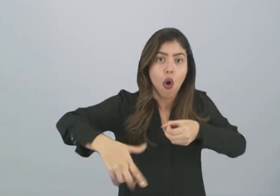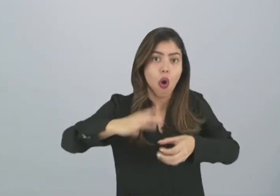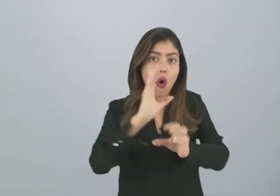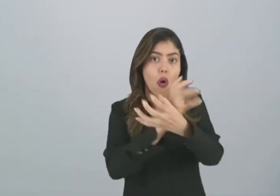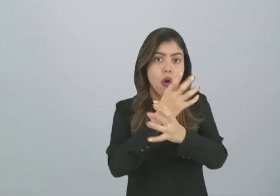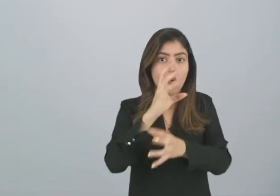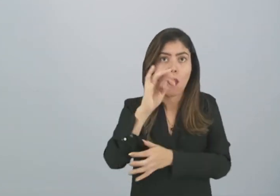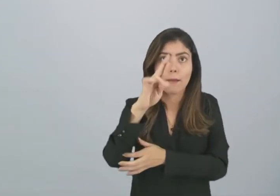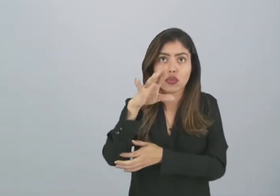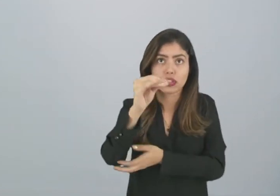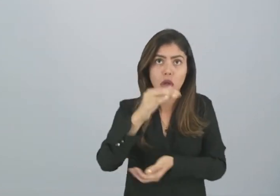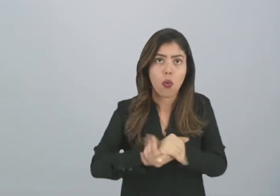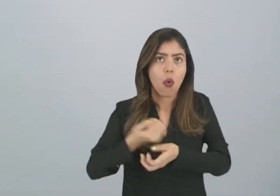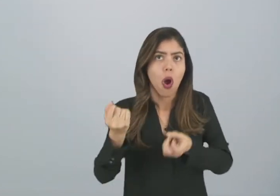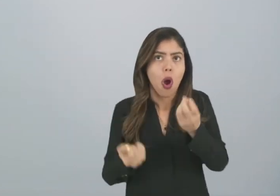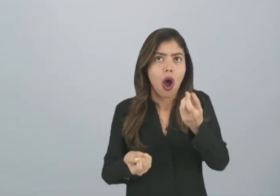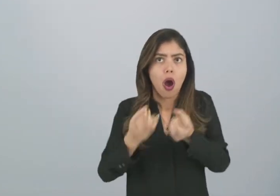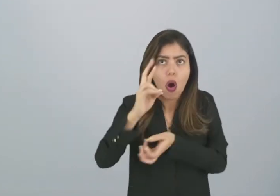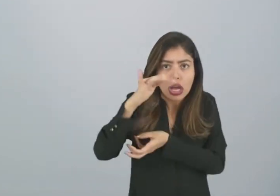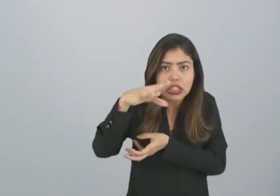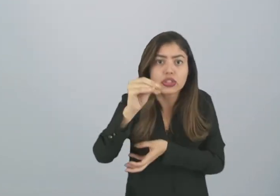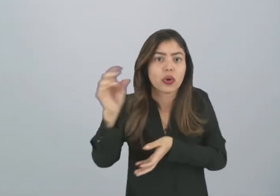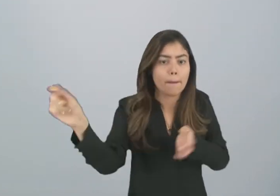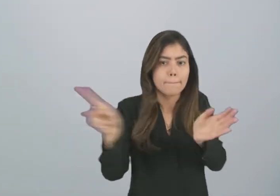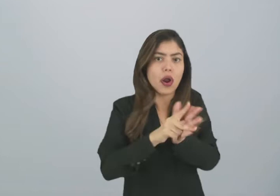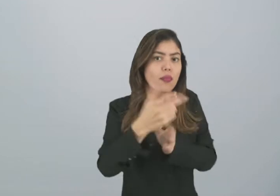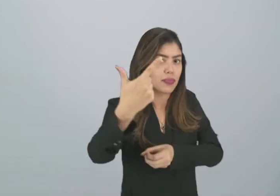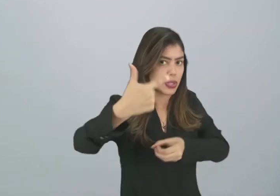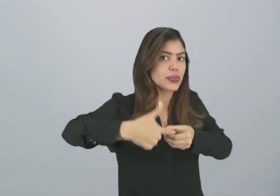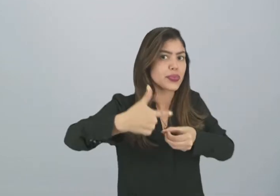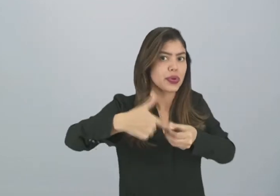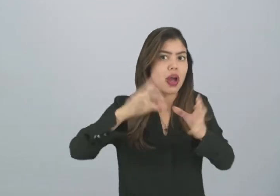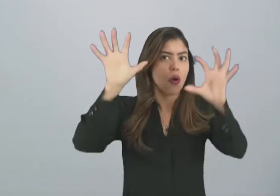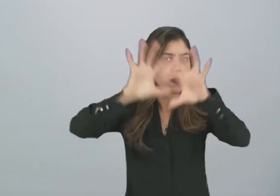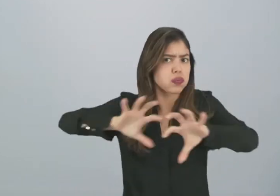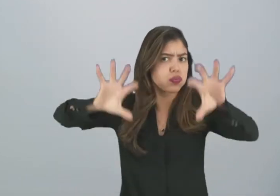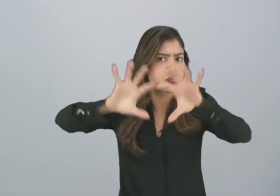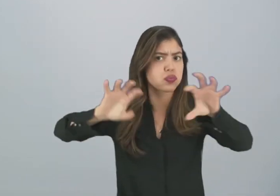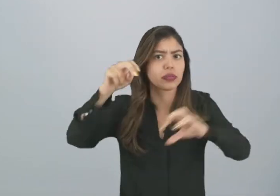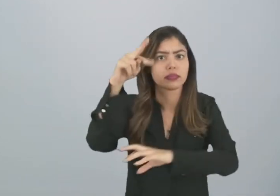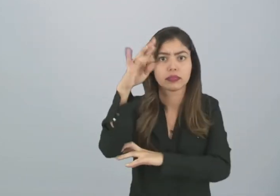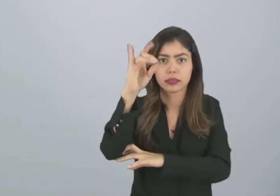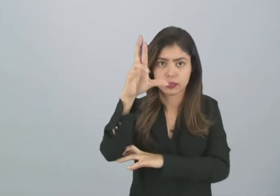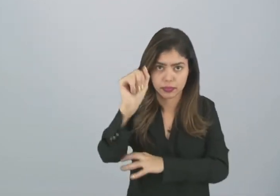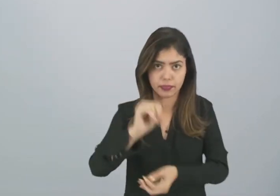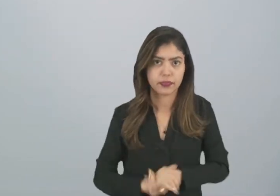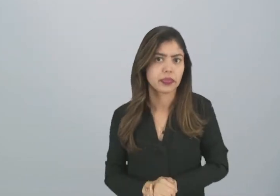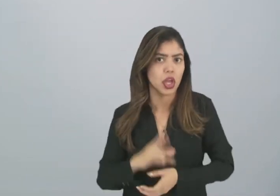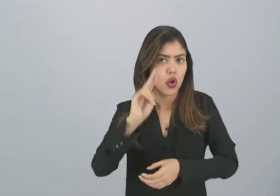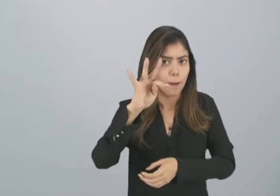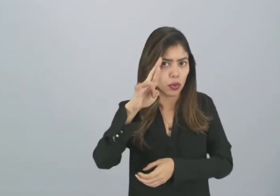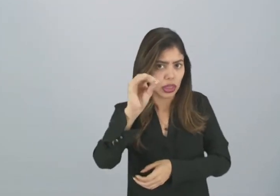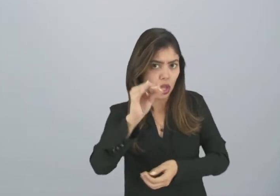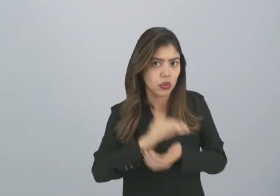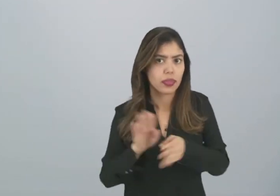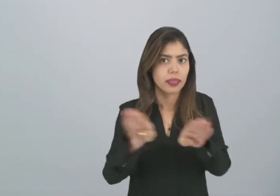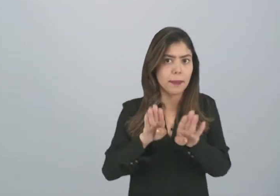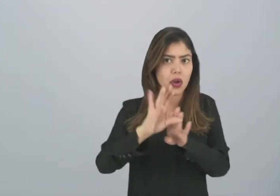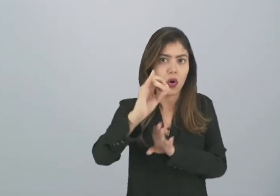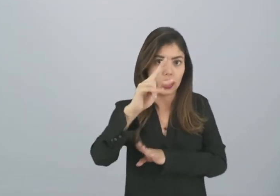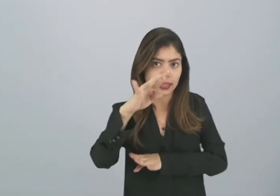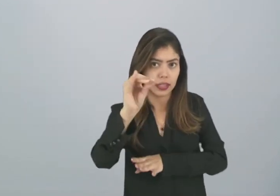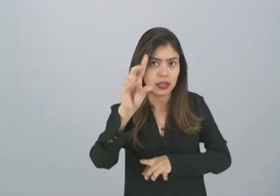um combustível orgânico derivado do petróleo, que é no caso do gás natural, do butano e do octano, então o gás